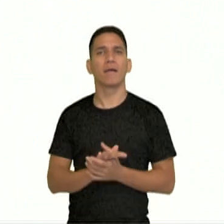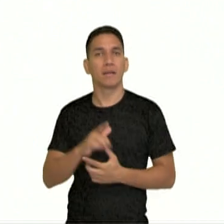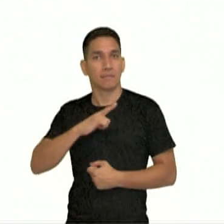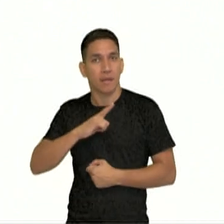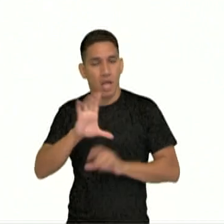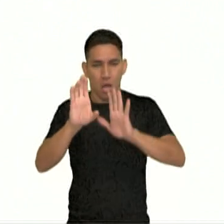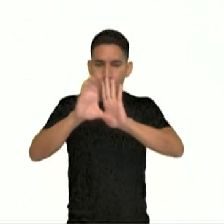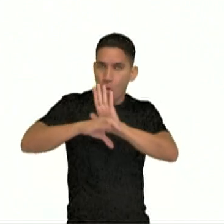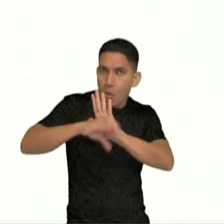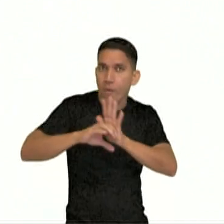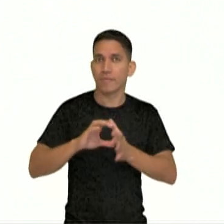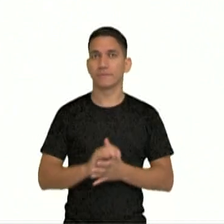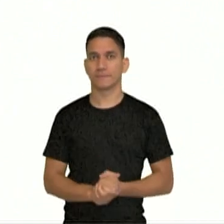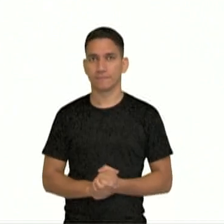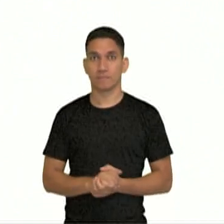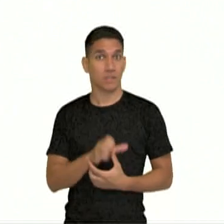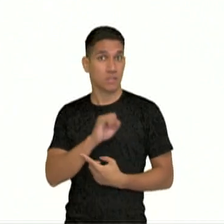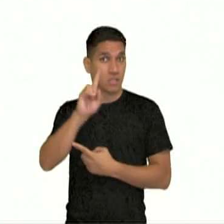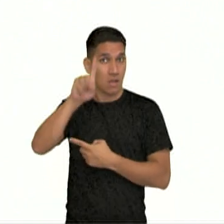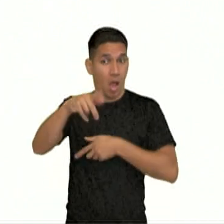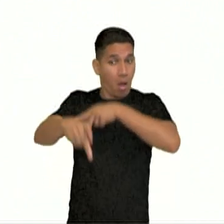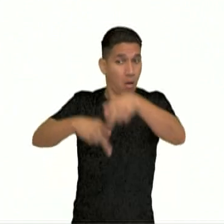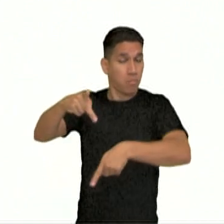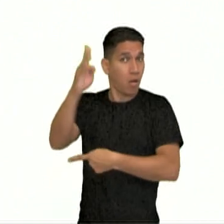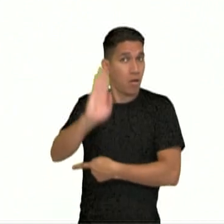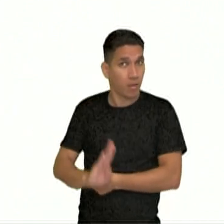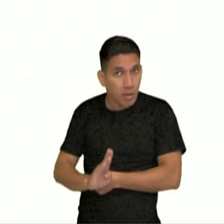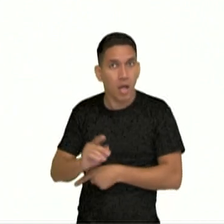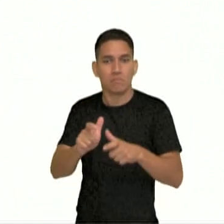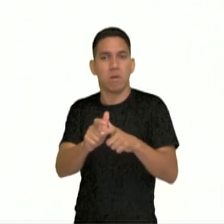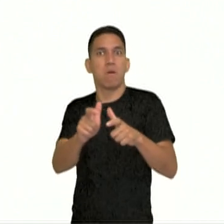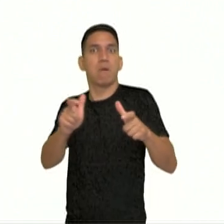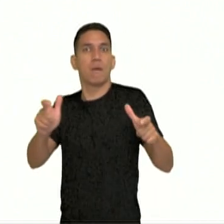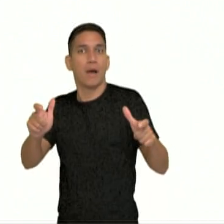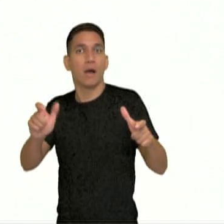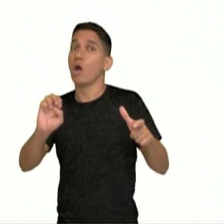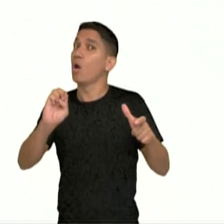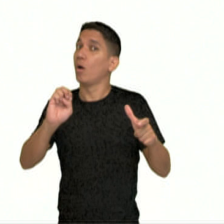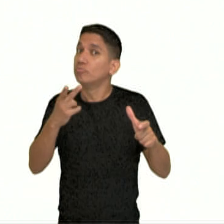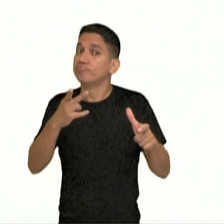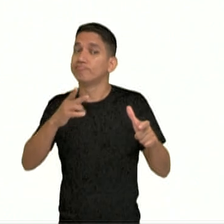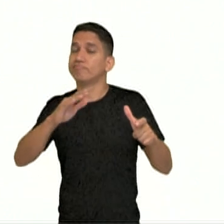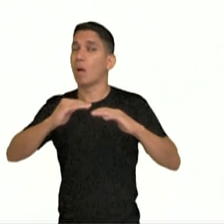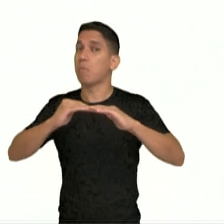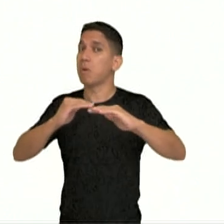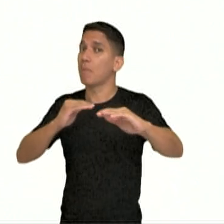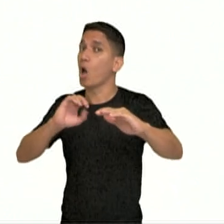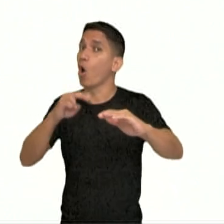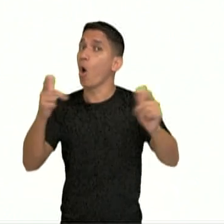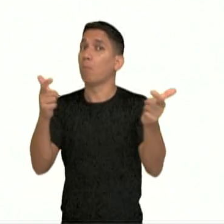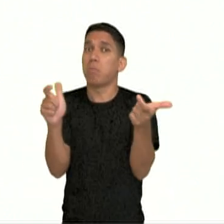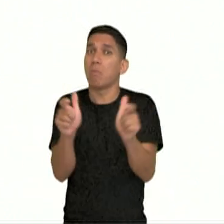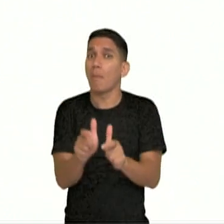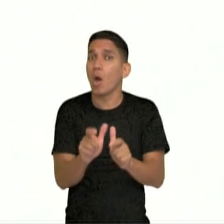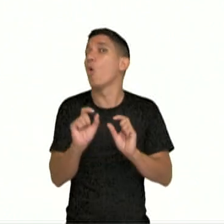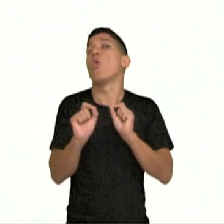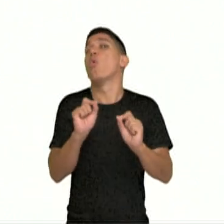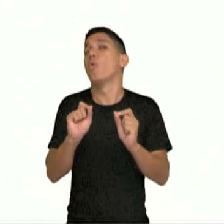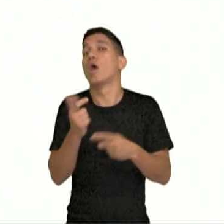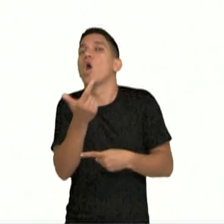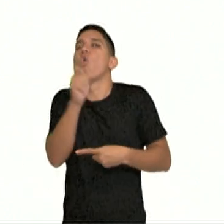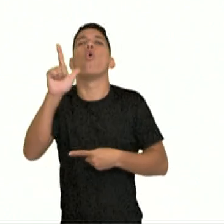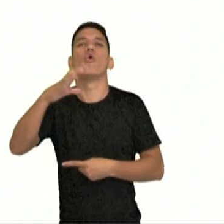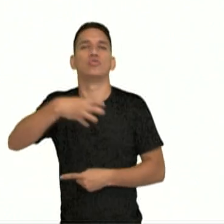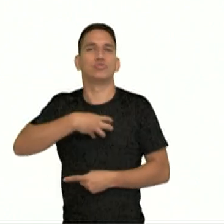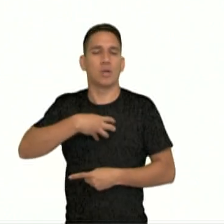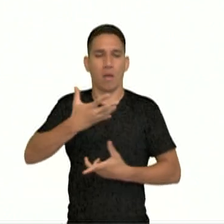desses conceitos? Se a população brasileira, por exemplo, está crescendo, está estabilizada, está diminuindo, ou de outras